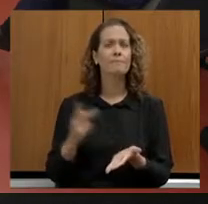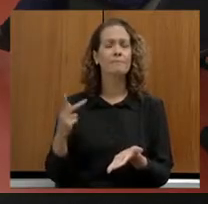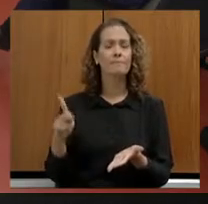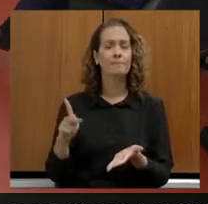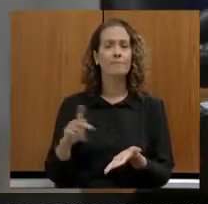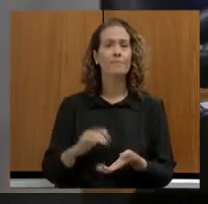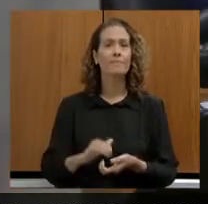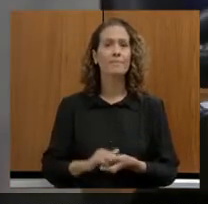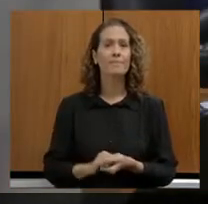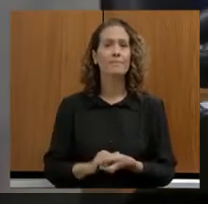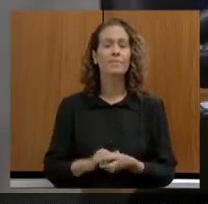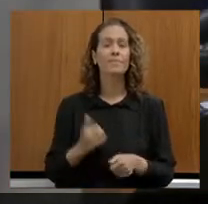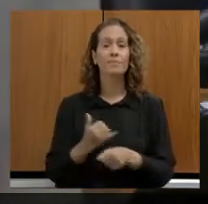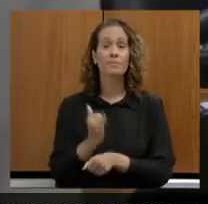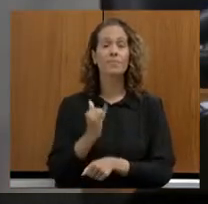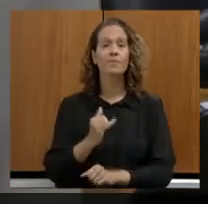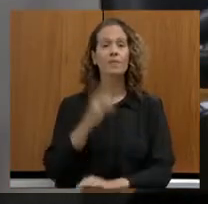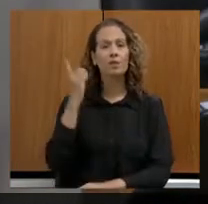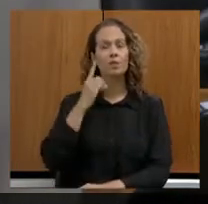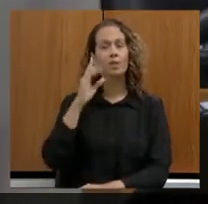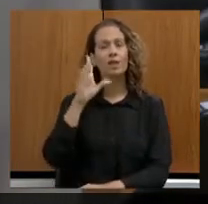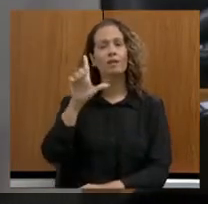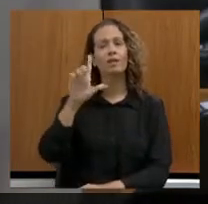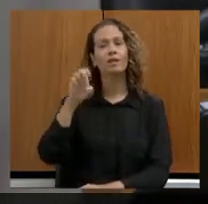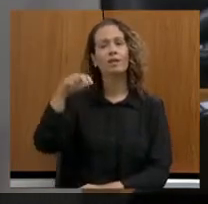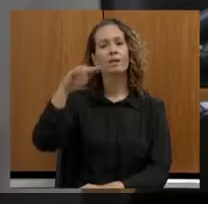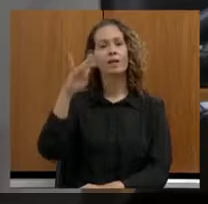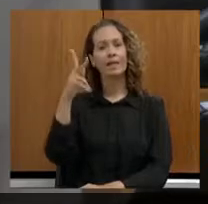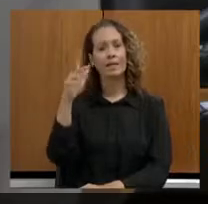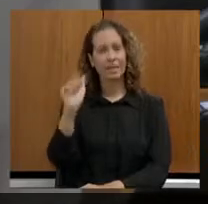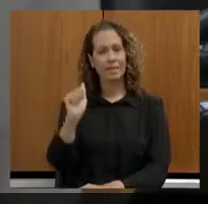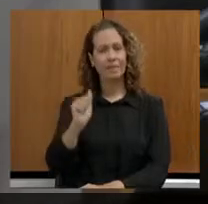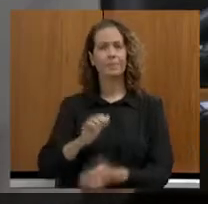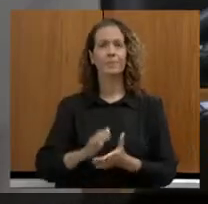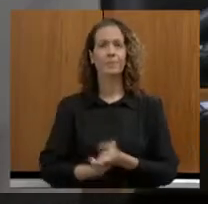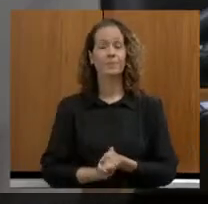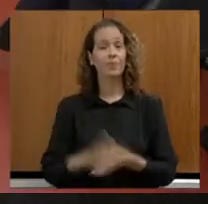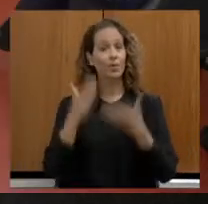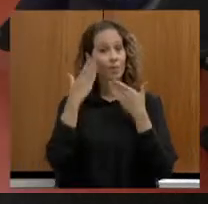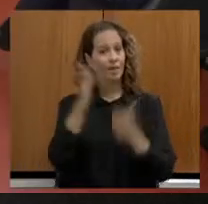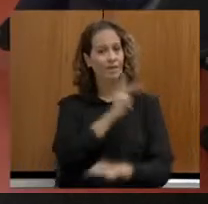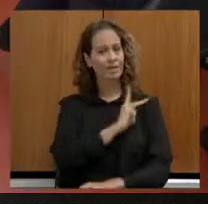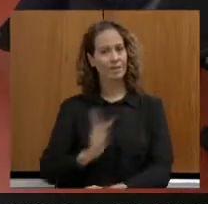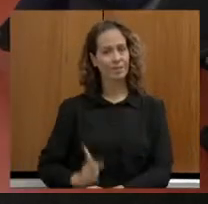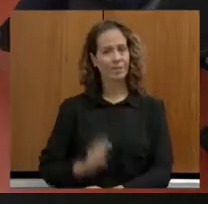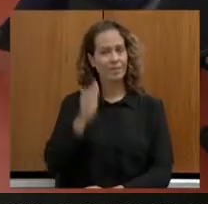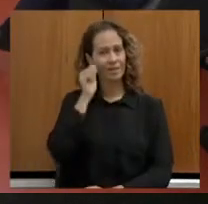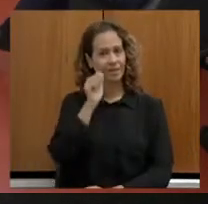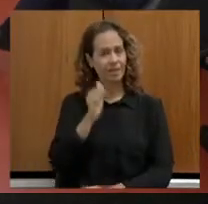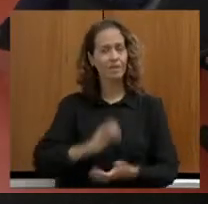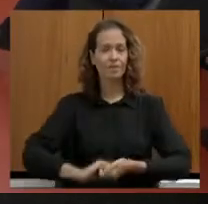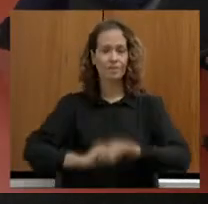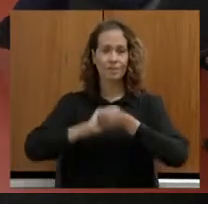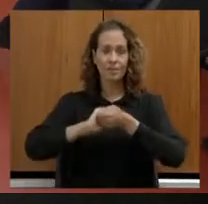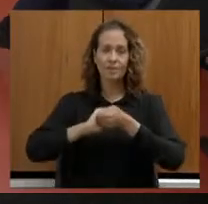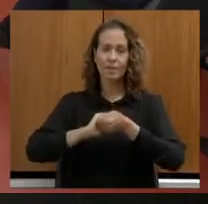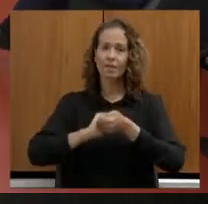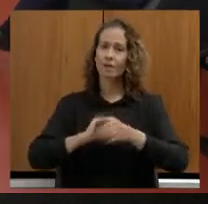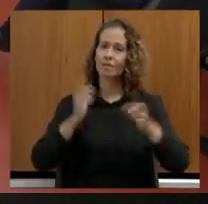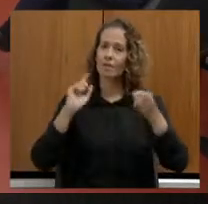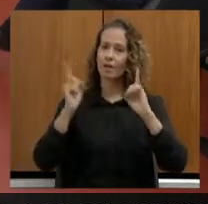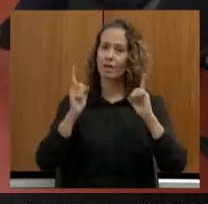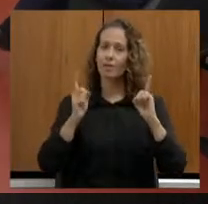é deputado A Leninha para fazer o uso da palavra obrigada a presidenta eu queria cumprimentar pela condução